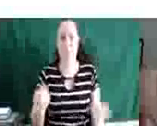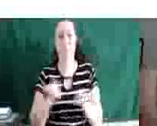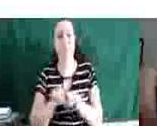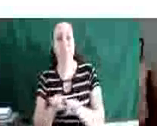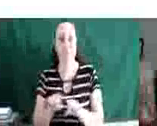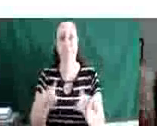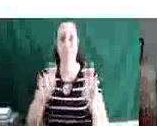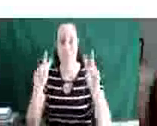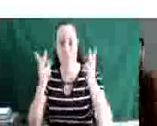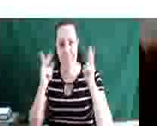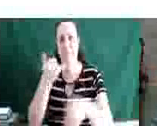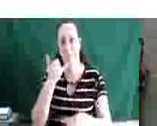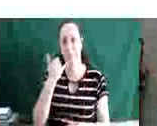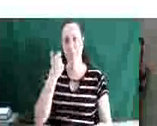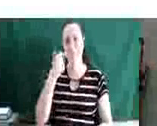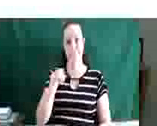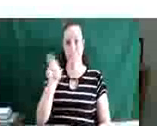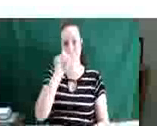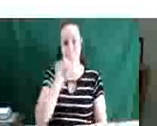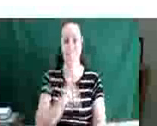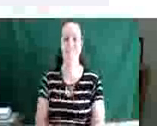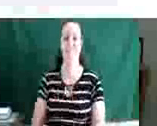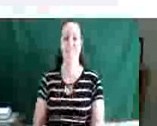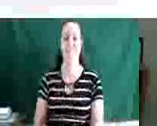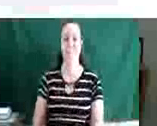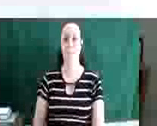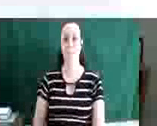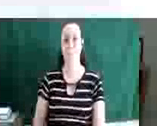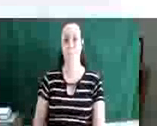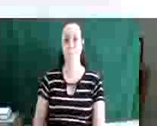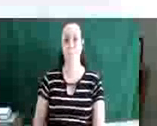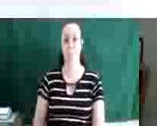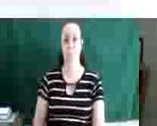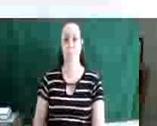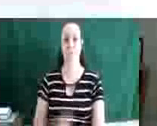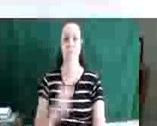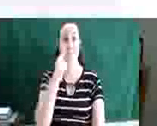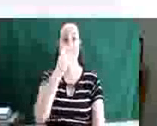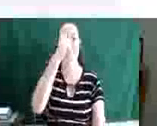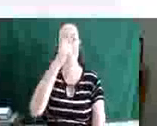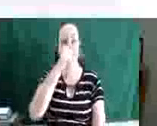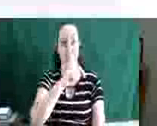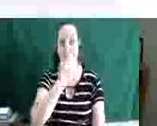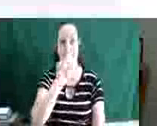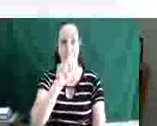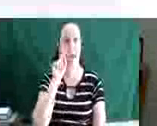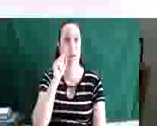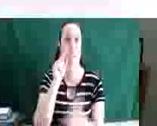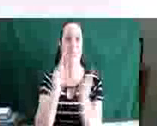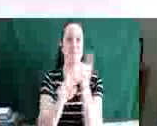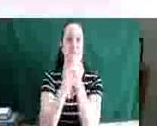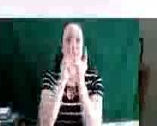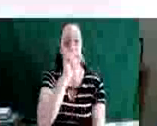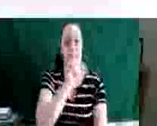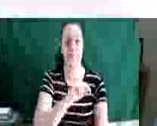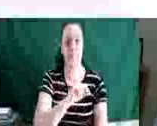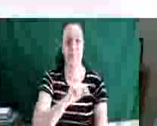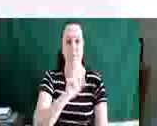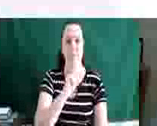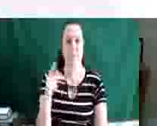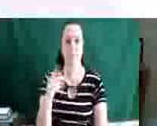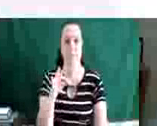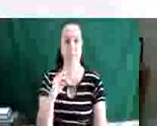bom. Esse aqui é o primeiro livro que a gente está vendo, Pentest, do Daniel Moreno. Aí depois tem Pentest em rede sem fio e Pentest